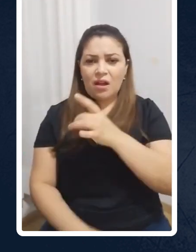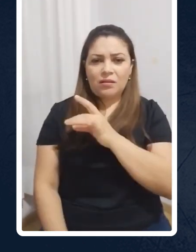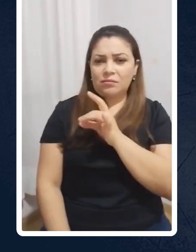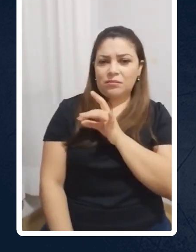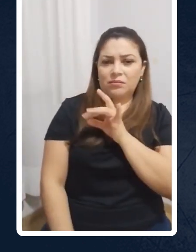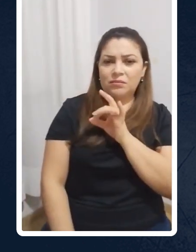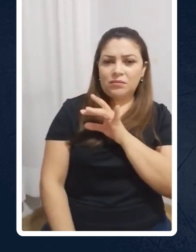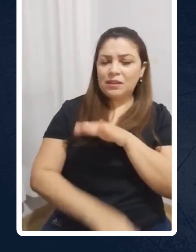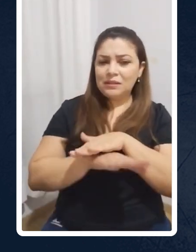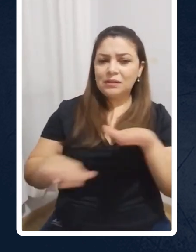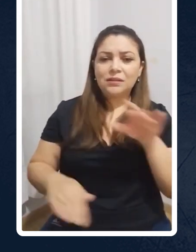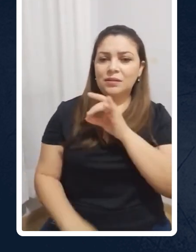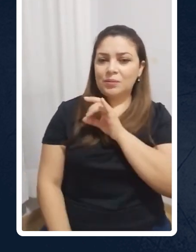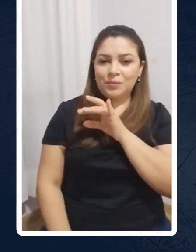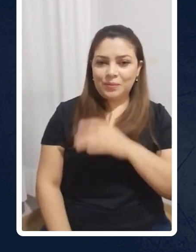Eu